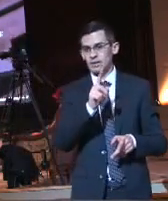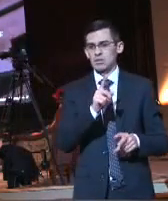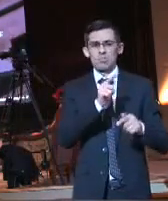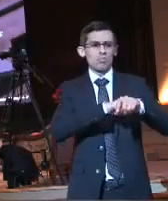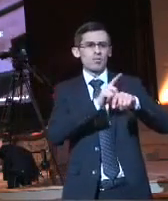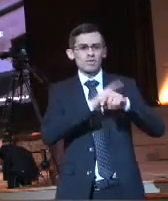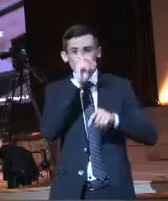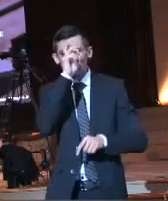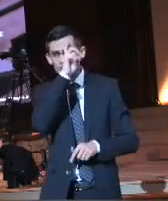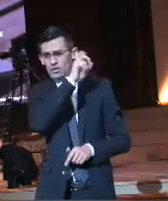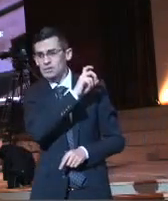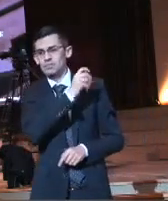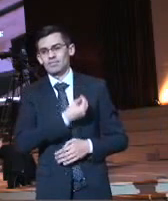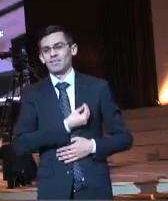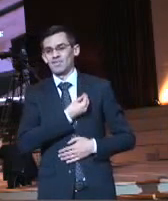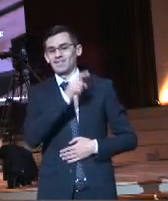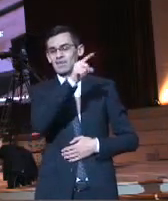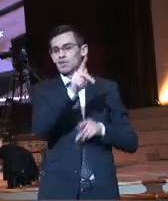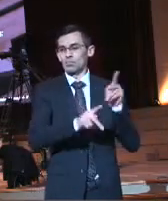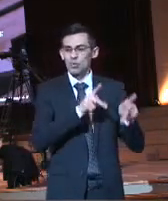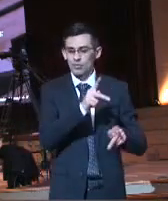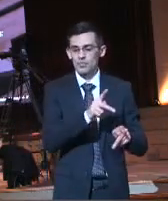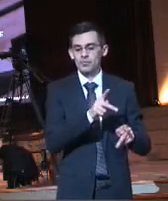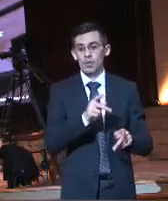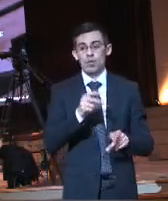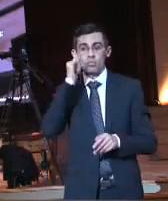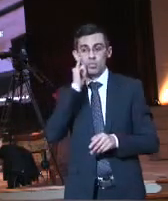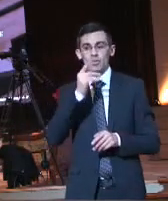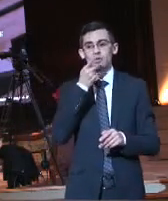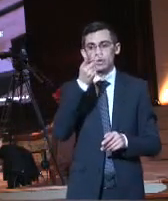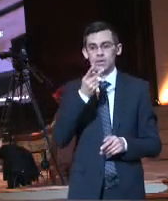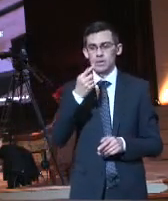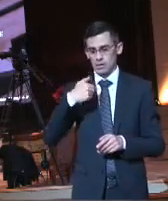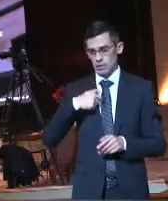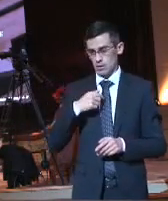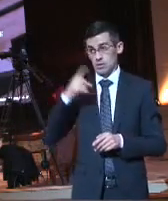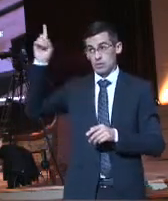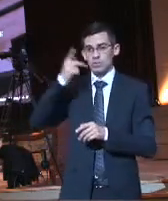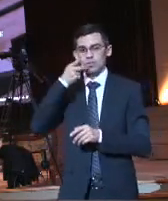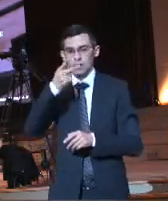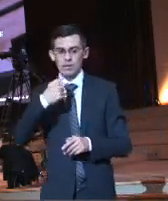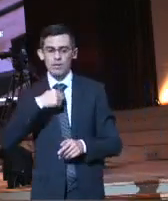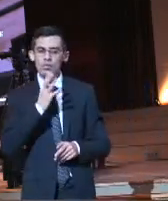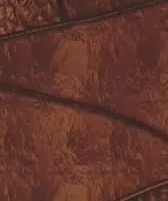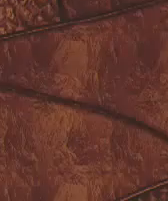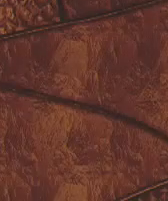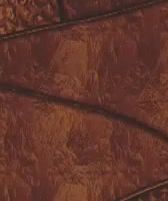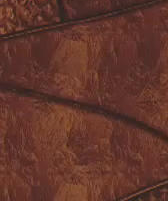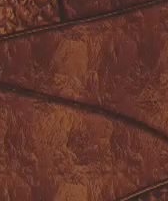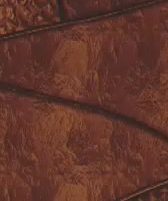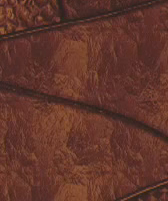momento difícil da sua vida. E ele diz assim: só eu conheço os planos que tenho para